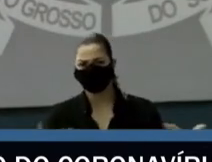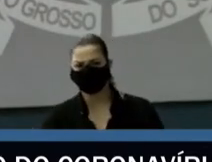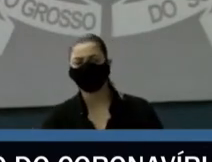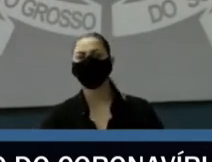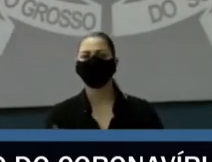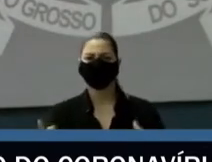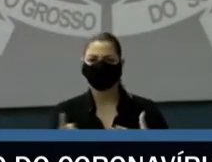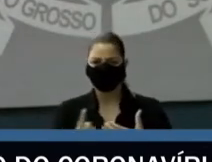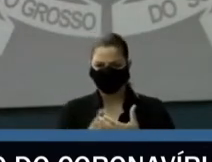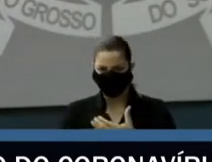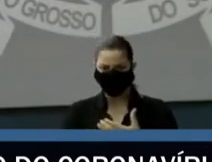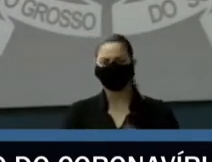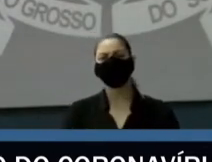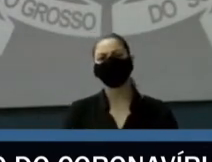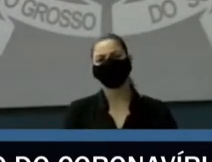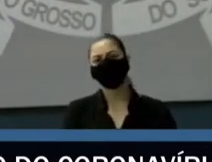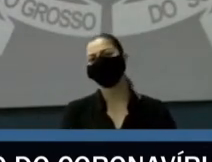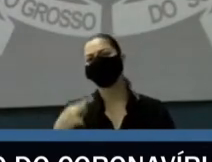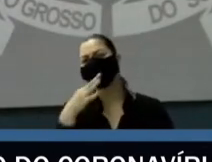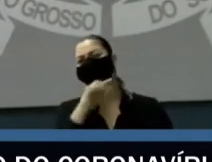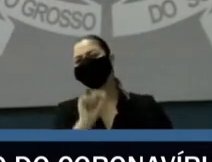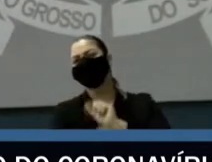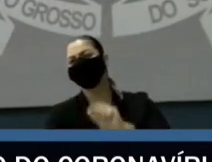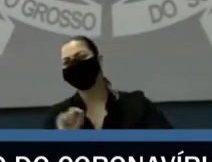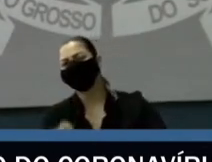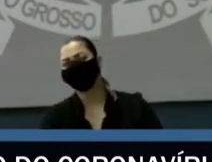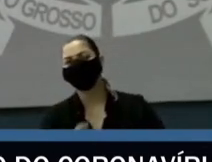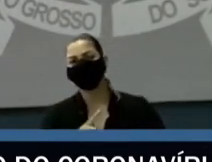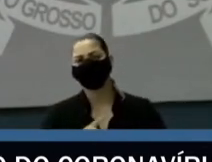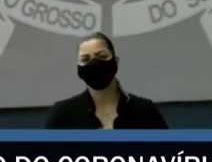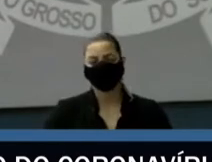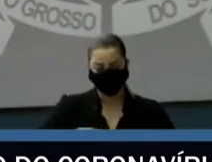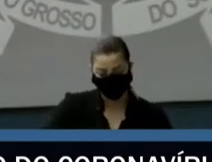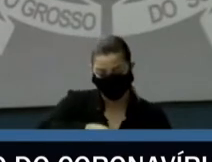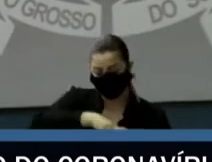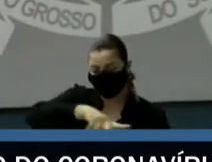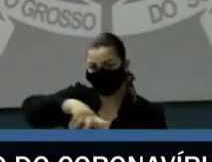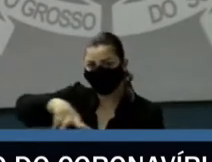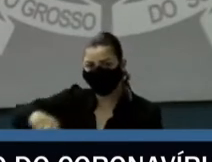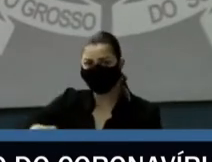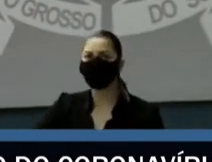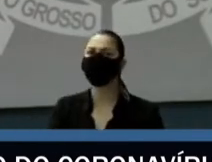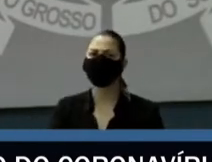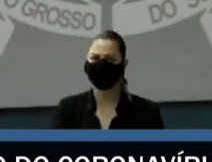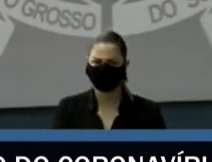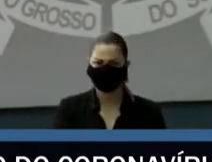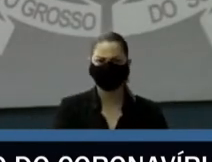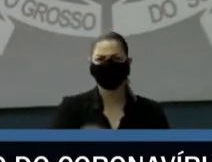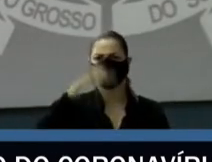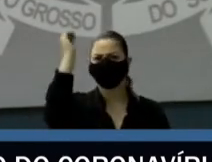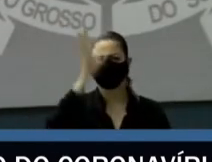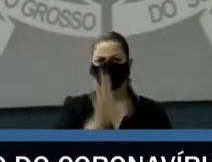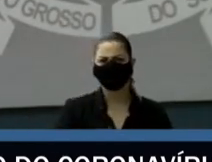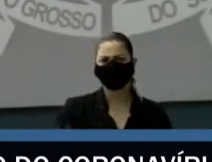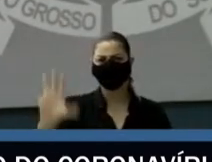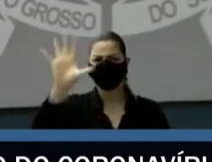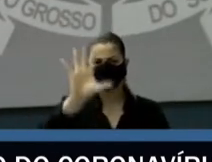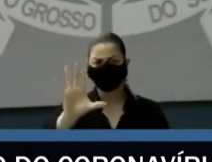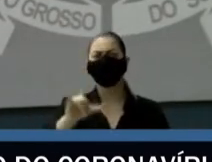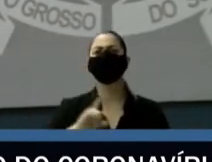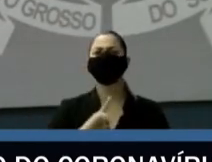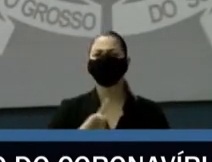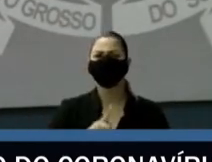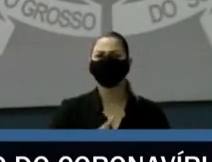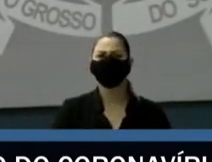de isolamento, porque nós temos visto em lugares do mundo inteiro, no próprio Brasil, em muitos lugares,